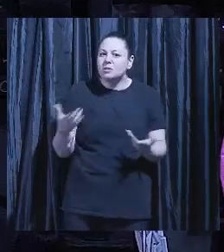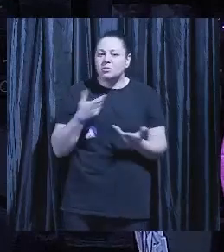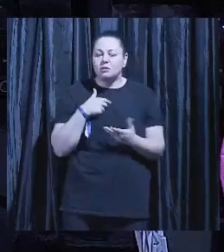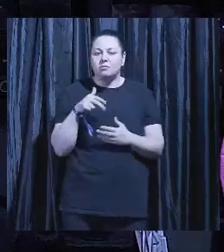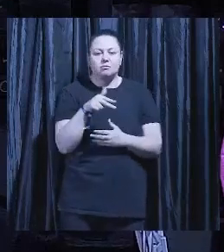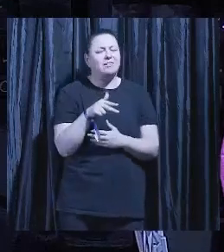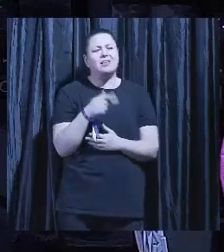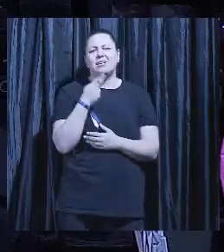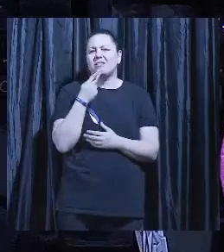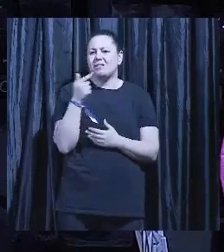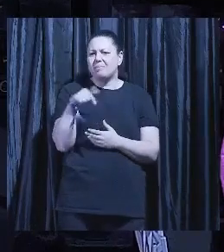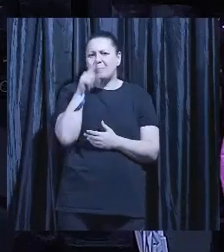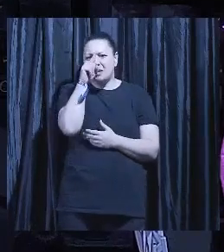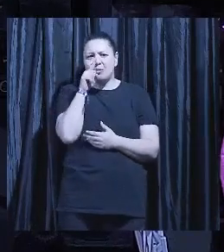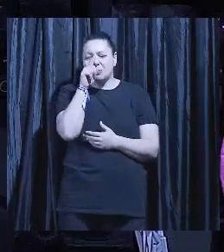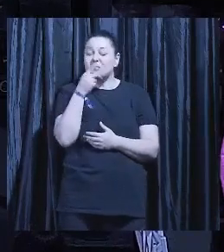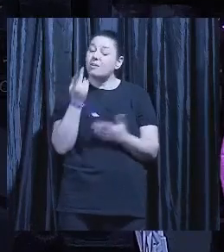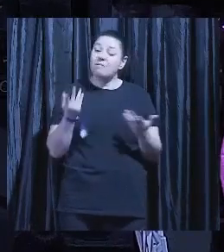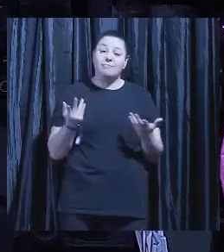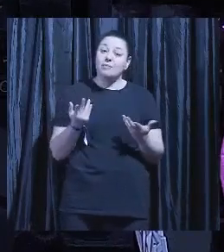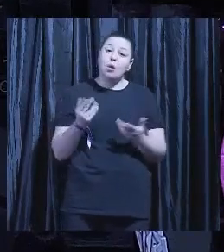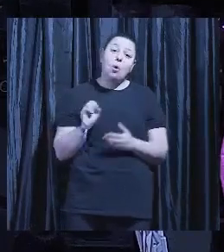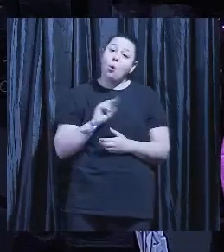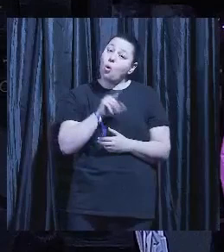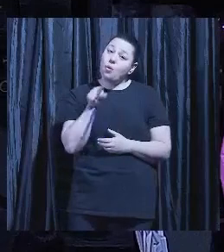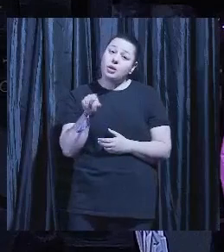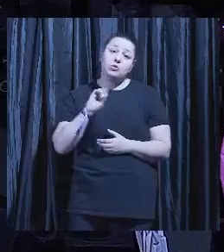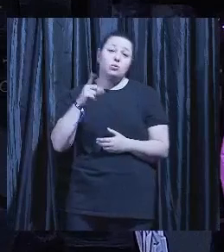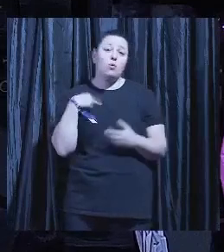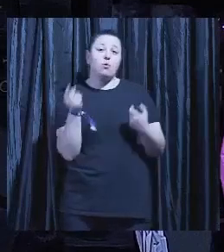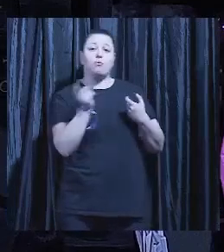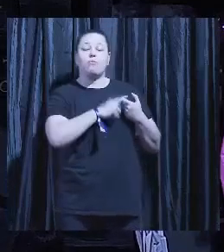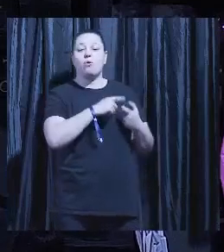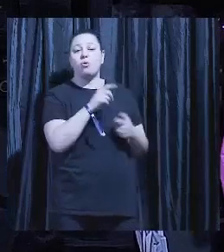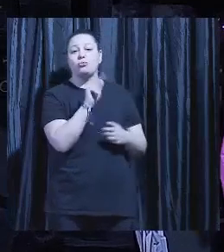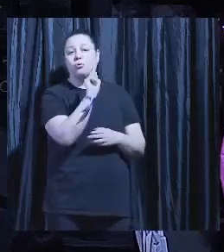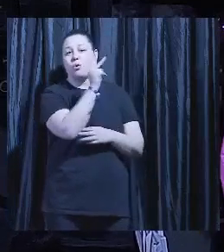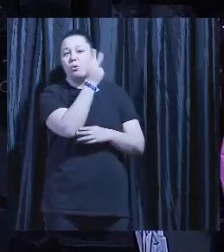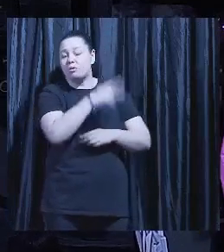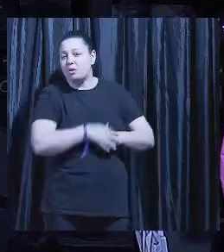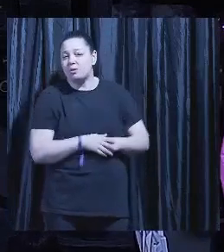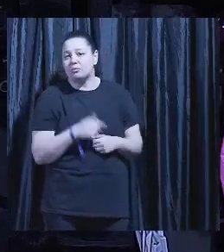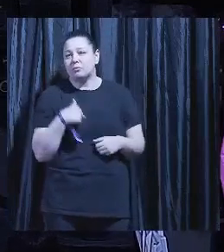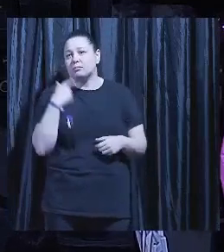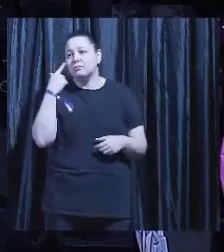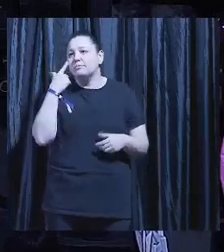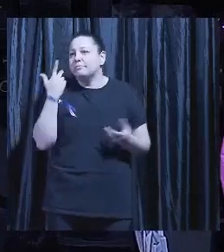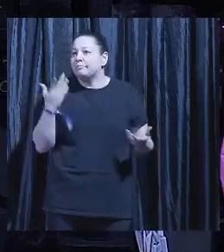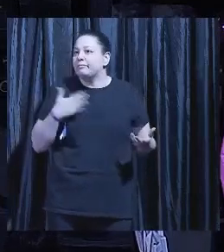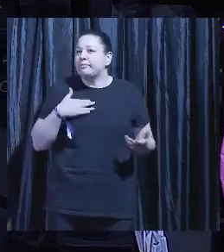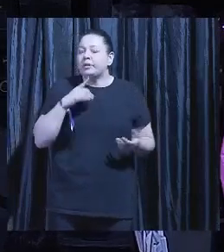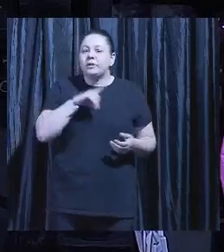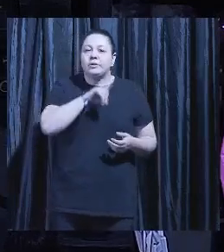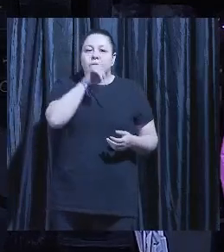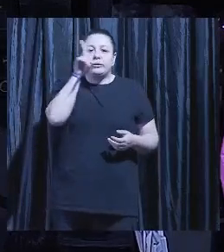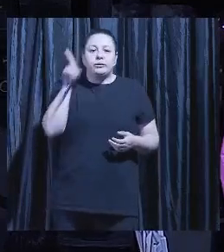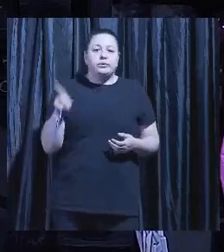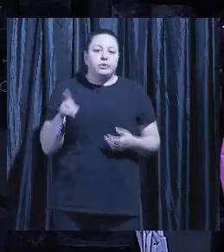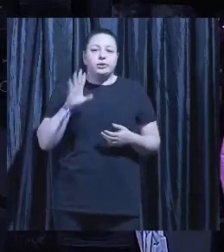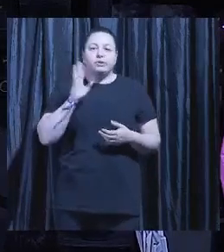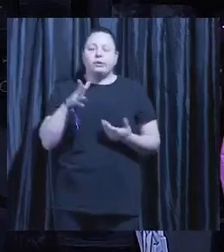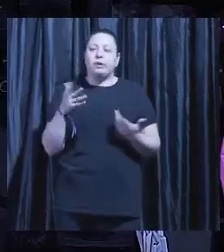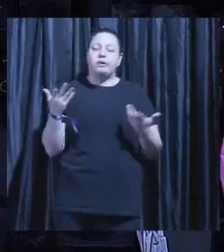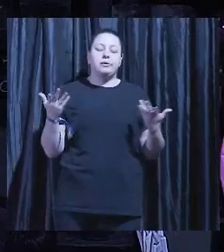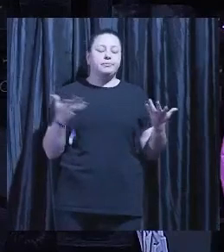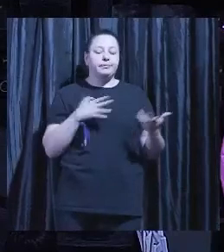Eu falei: é super perigoso. Ele falou: ou é isso ou você volta para o hotel. Eu falei: bom, meu dia já estava uma aventura,